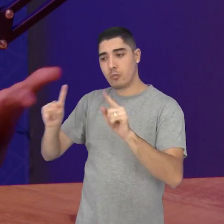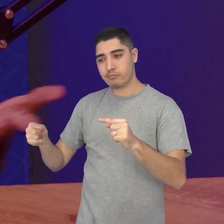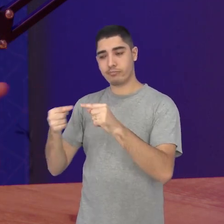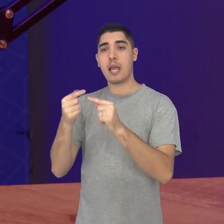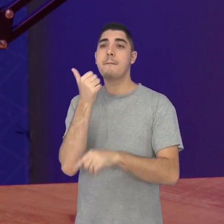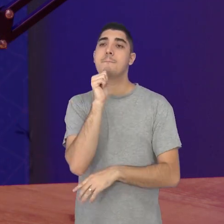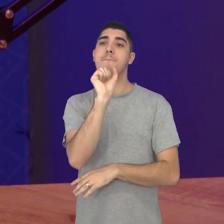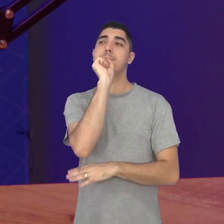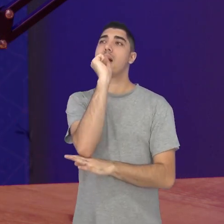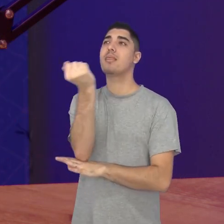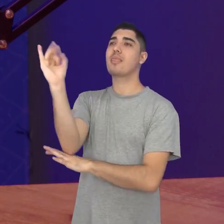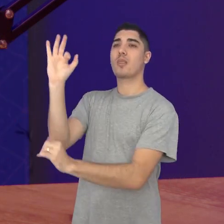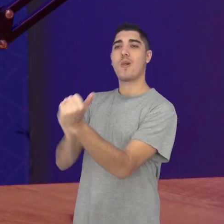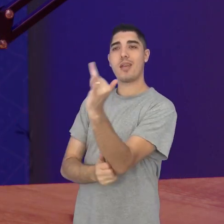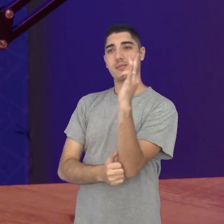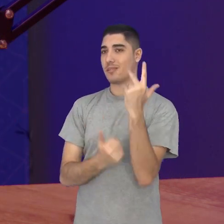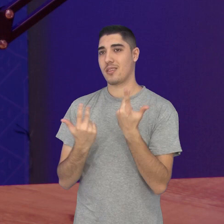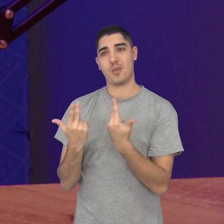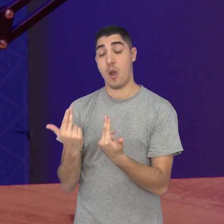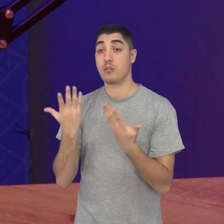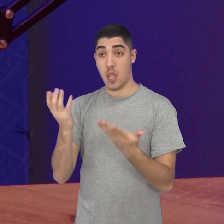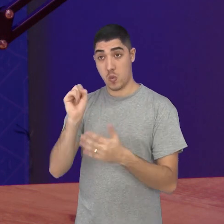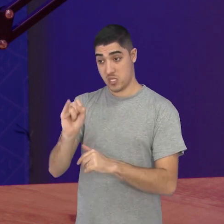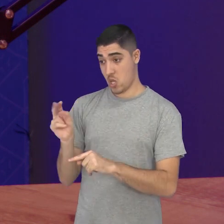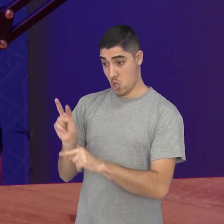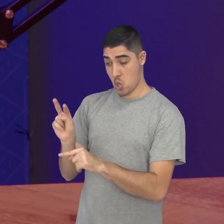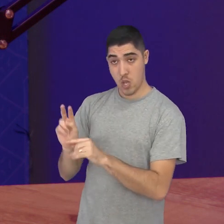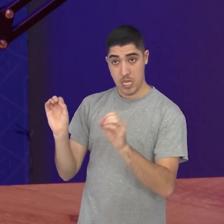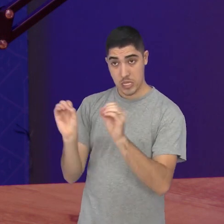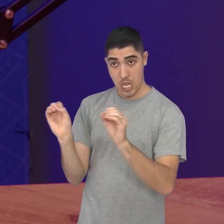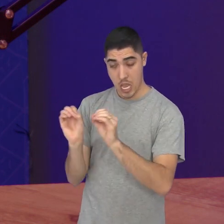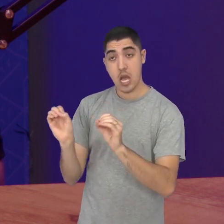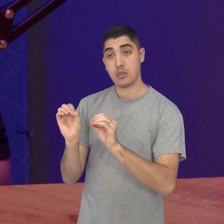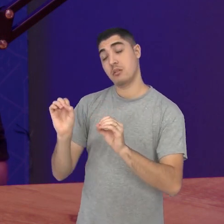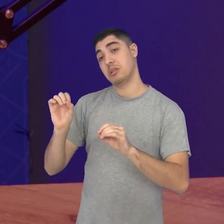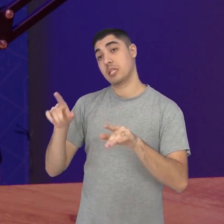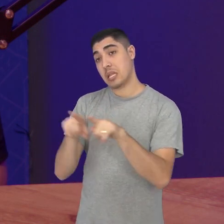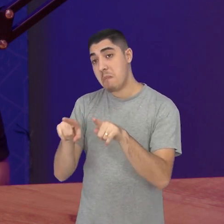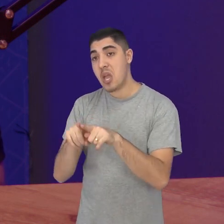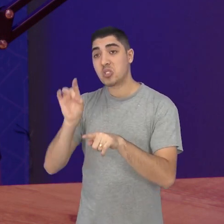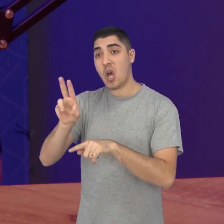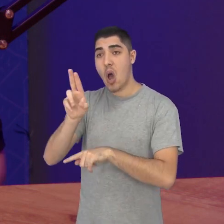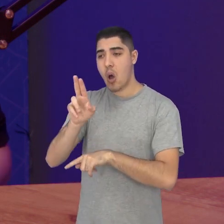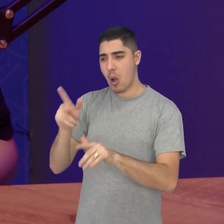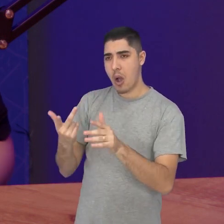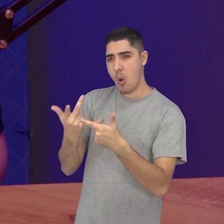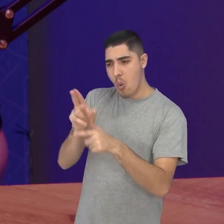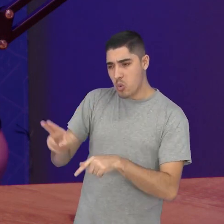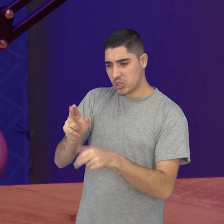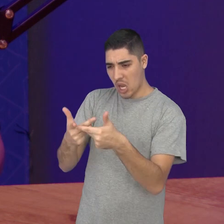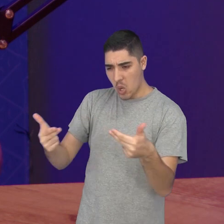mãe natureza, né? Então fica o recado aí que se a gente não cuidar e se a gente usar recursos, né, que só